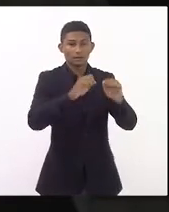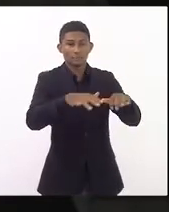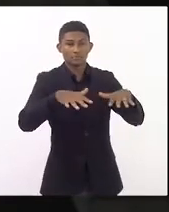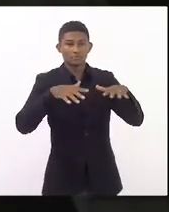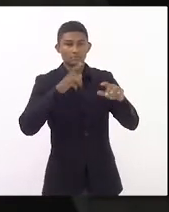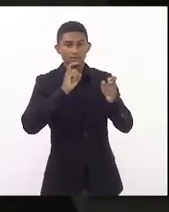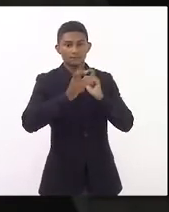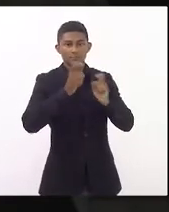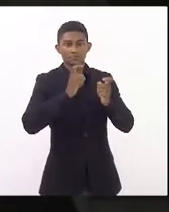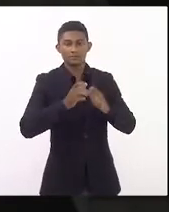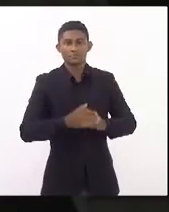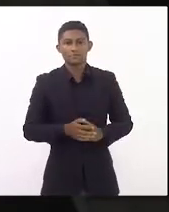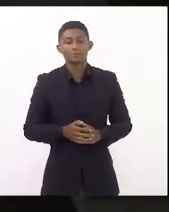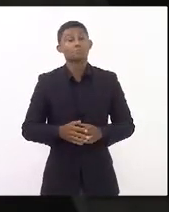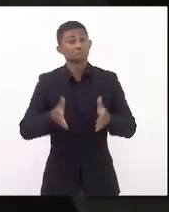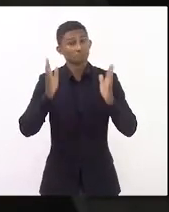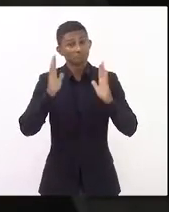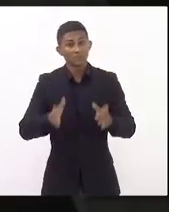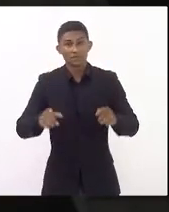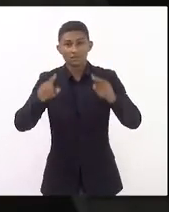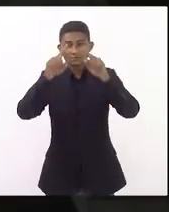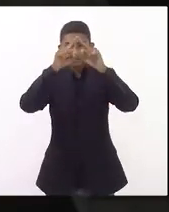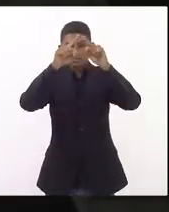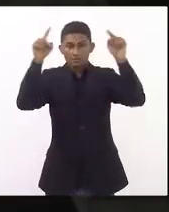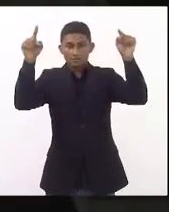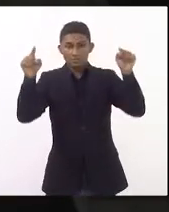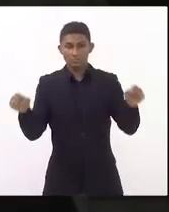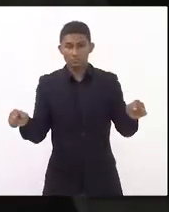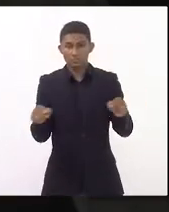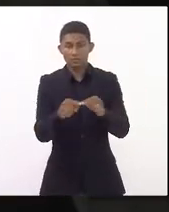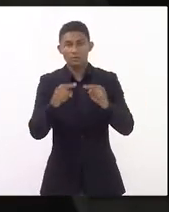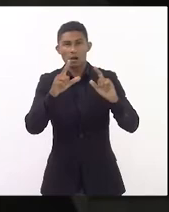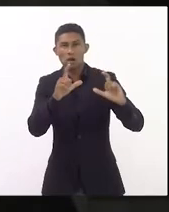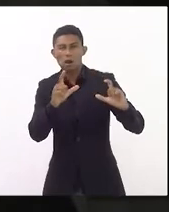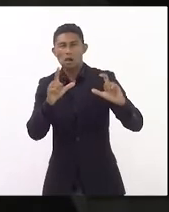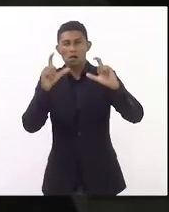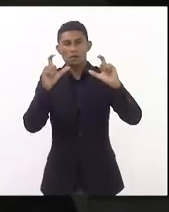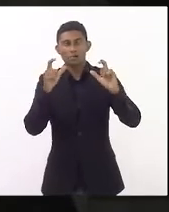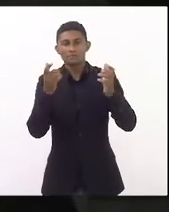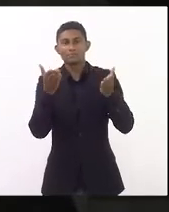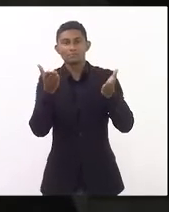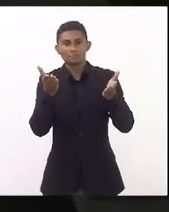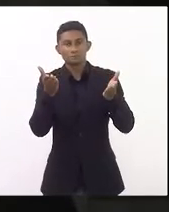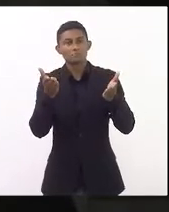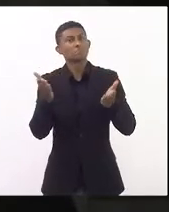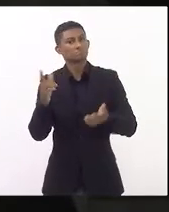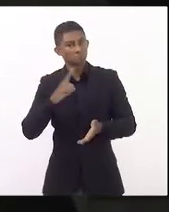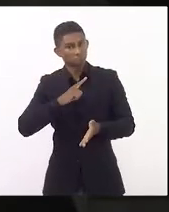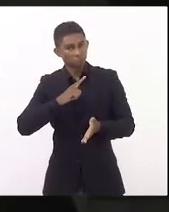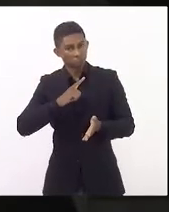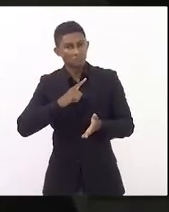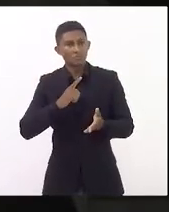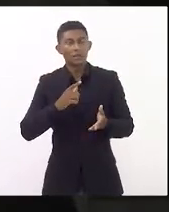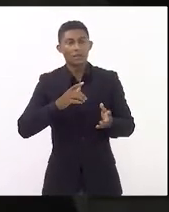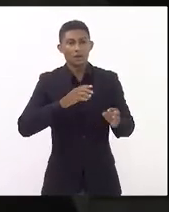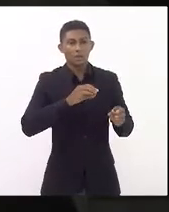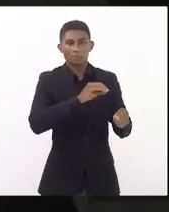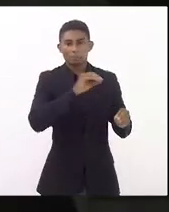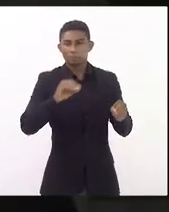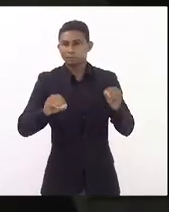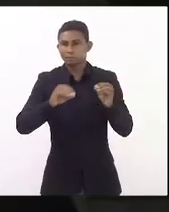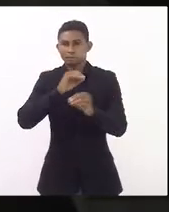já fotografamos o quadro, as mudanças foram profundas,